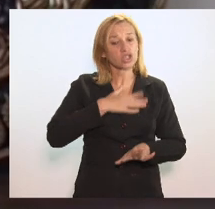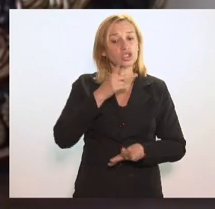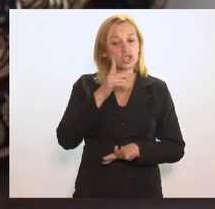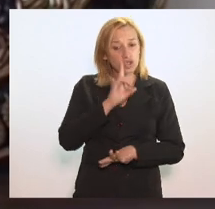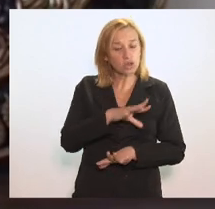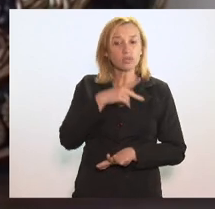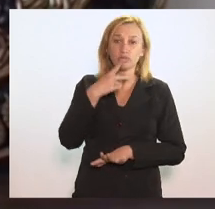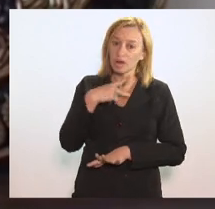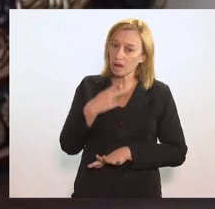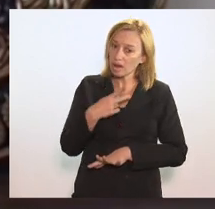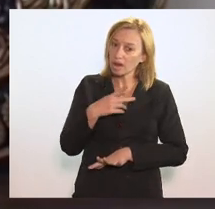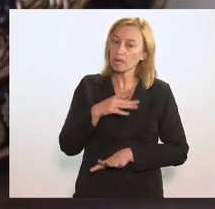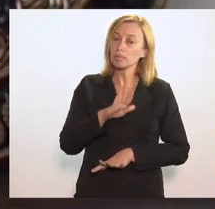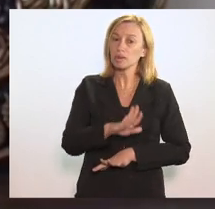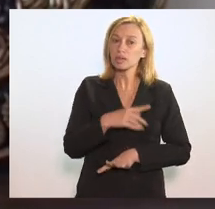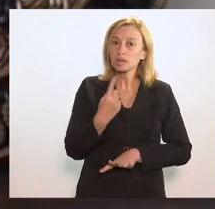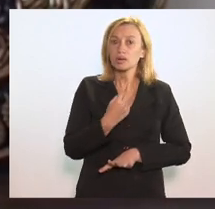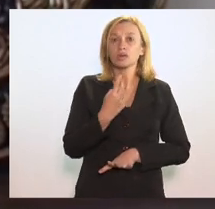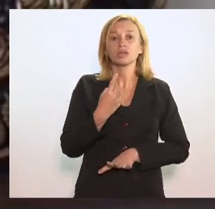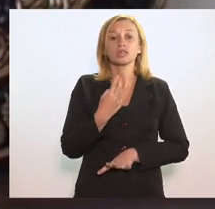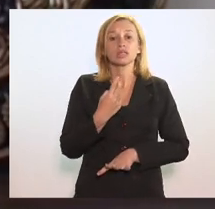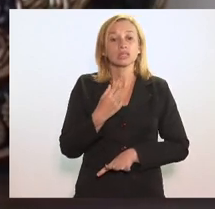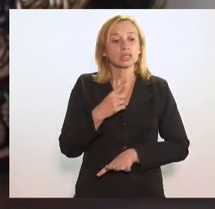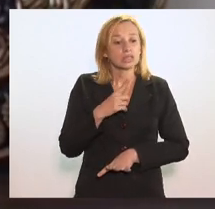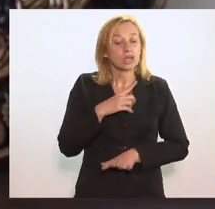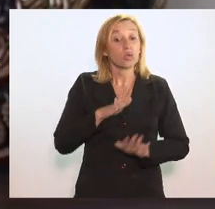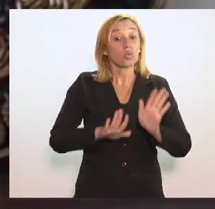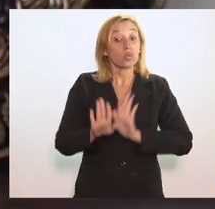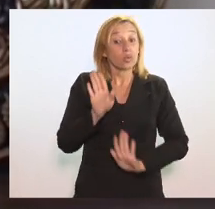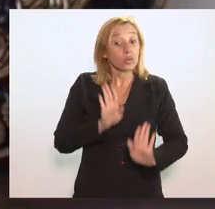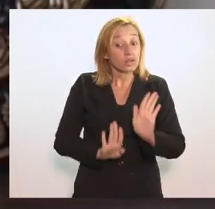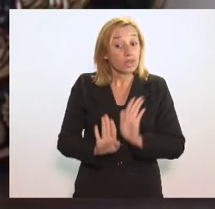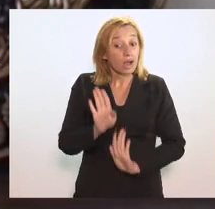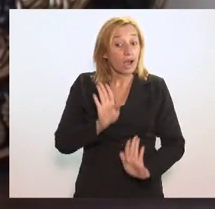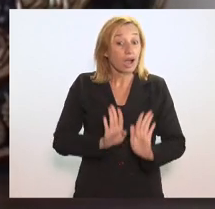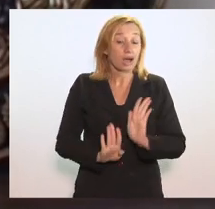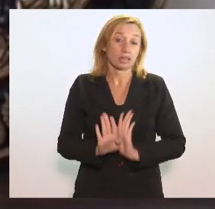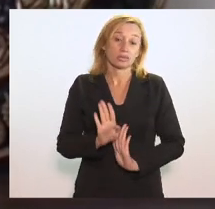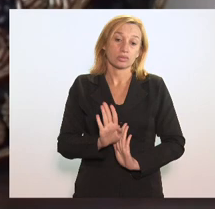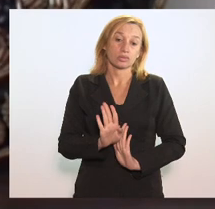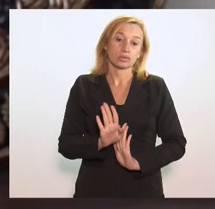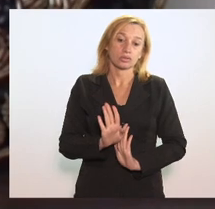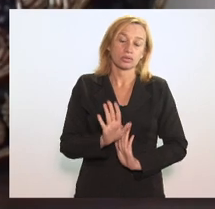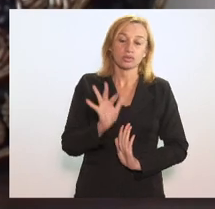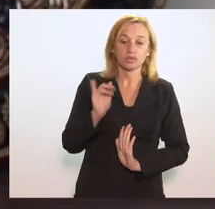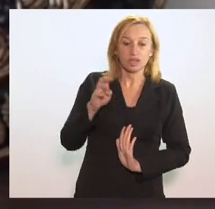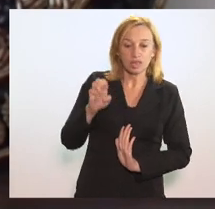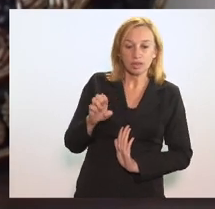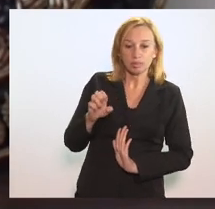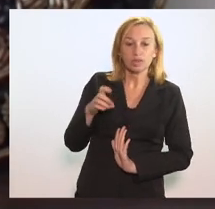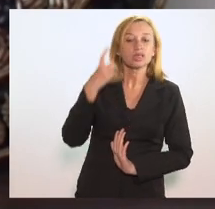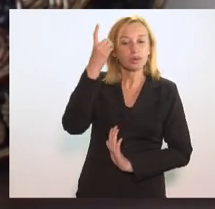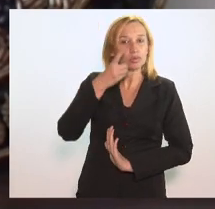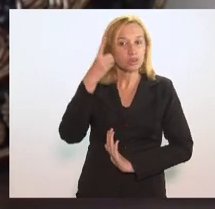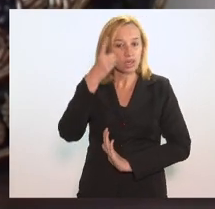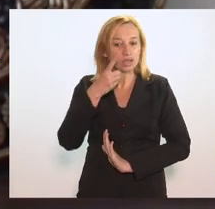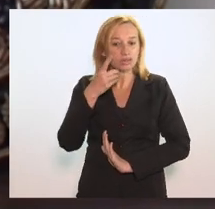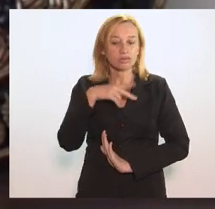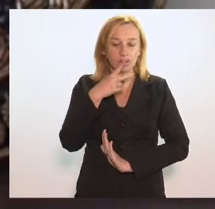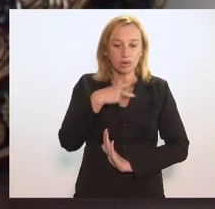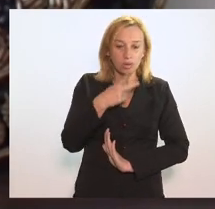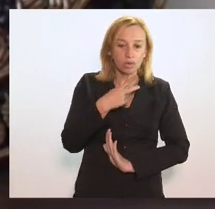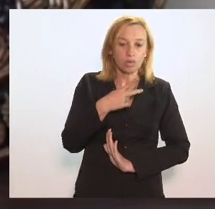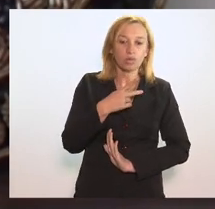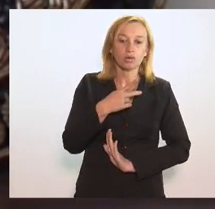essa colocação para a gente ter cuidado, não acirrar. Acho que o deputado Felipe Peixoto foi muito feliz